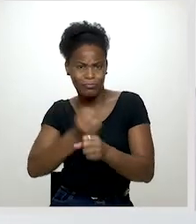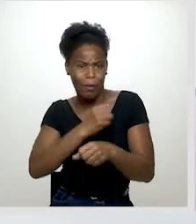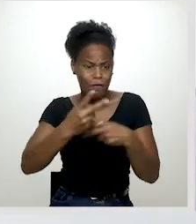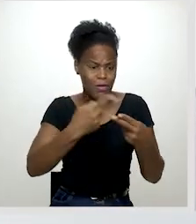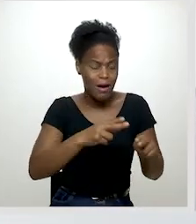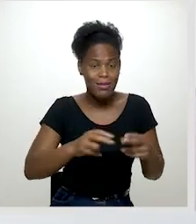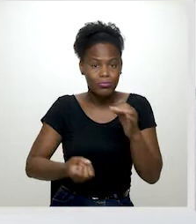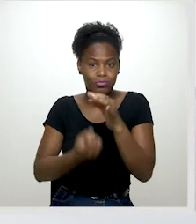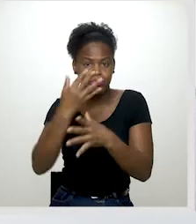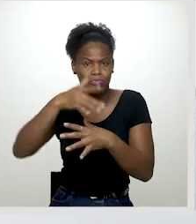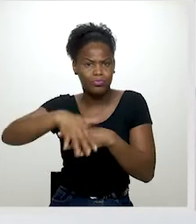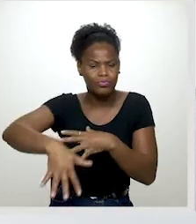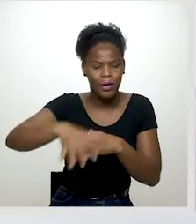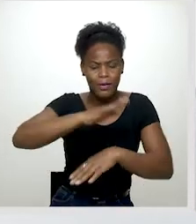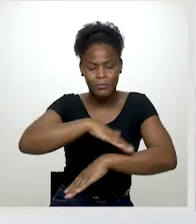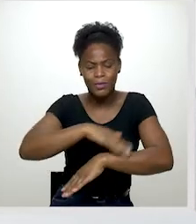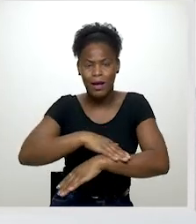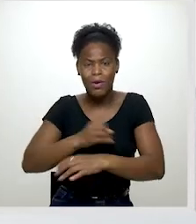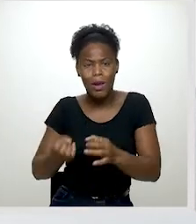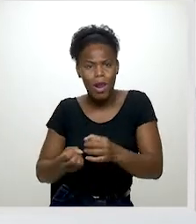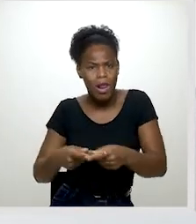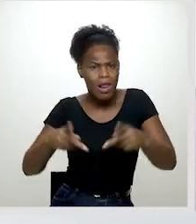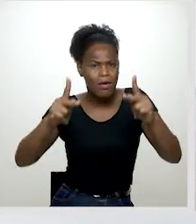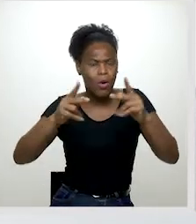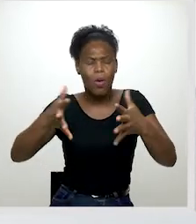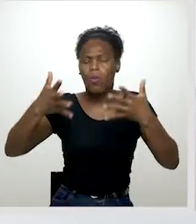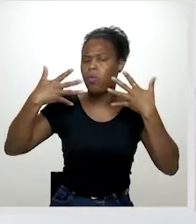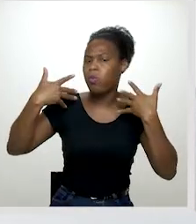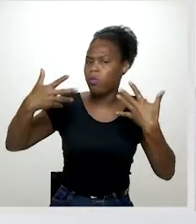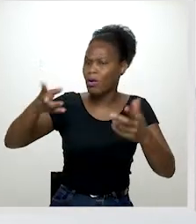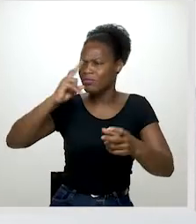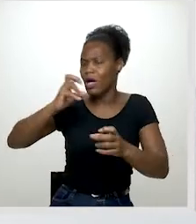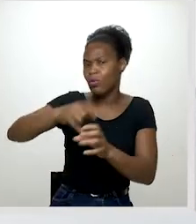grande quantidade de calor e emanação de gases para a atmosfera.